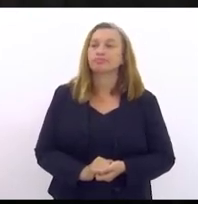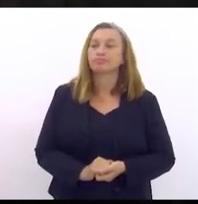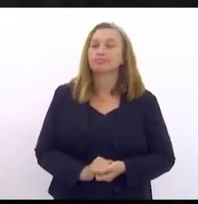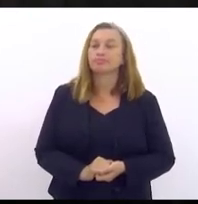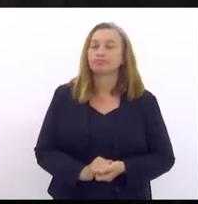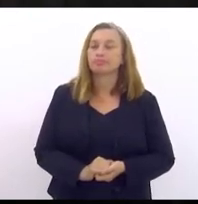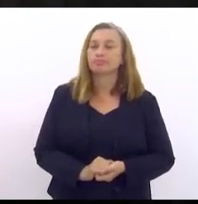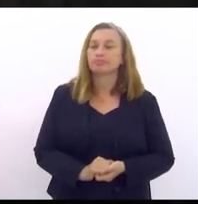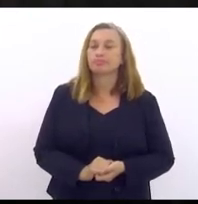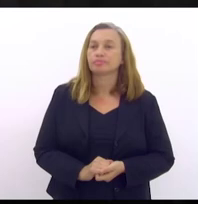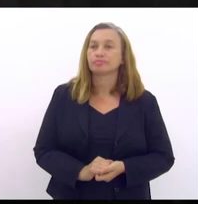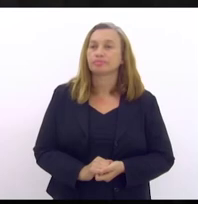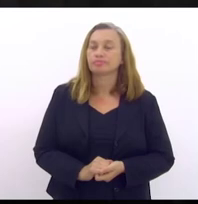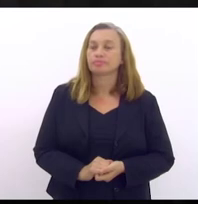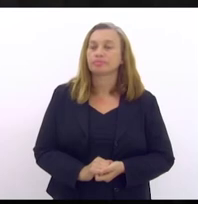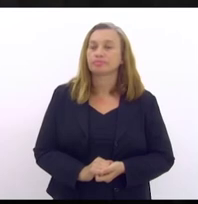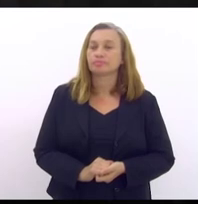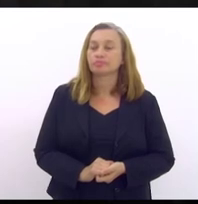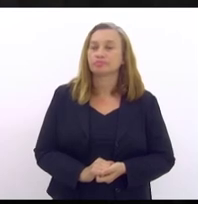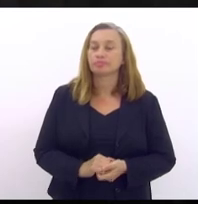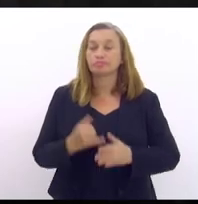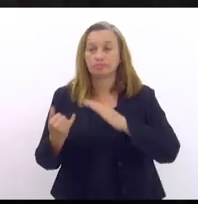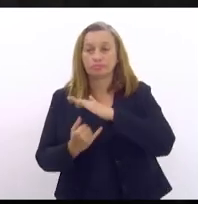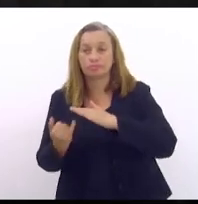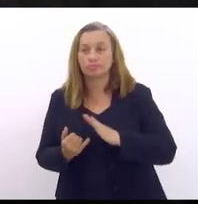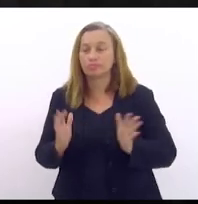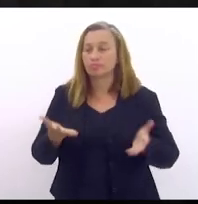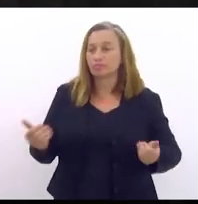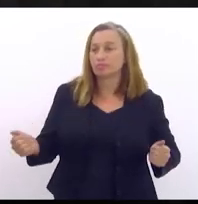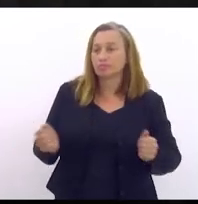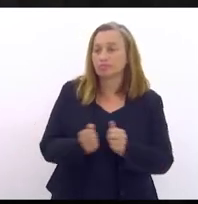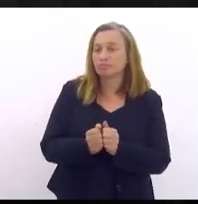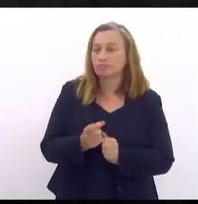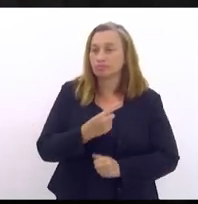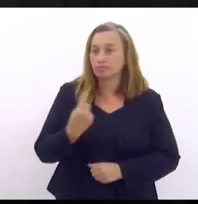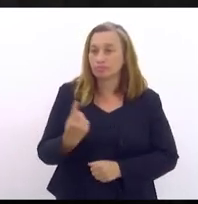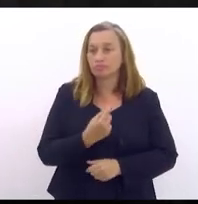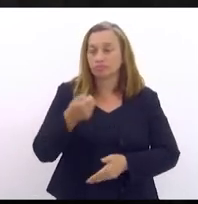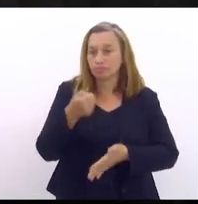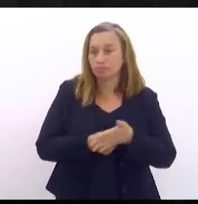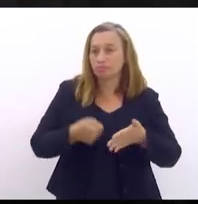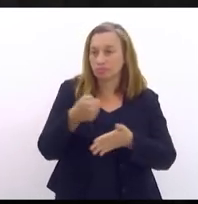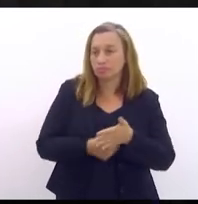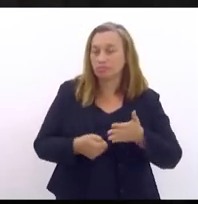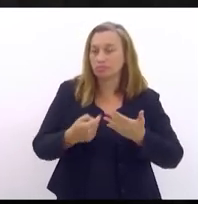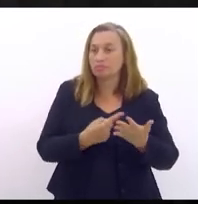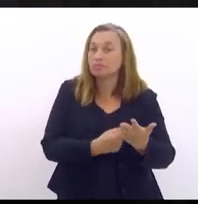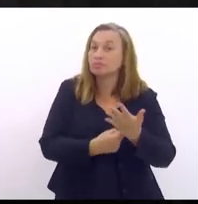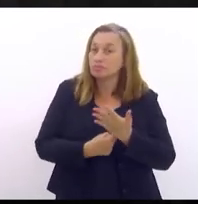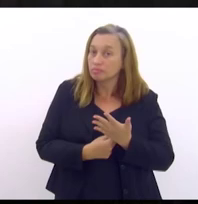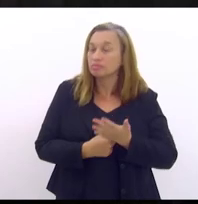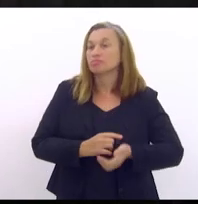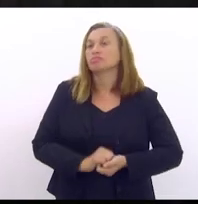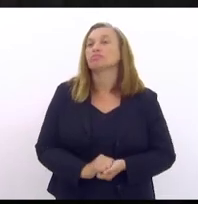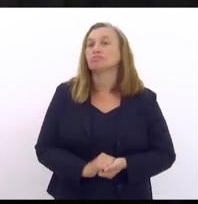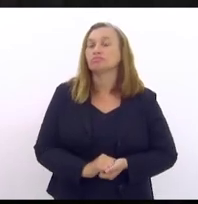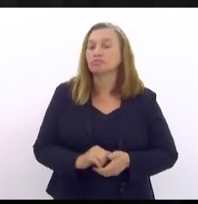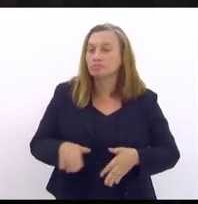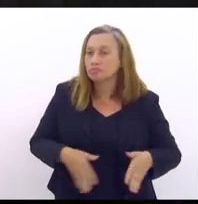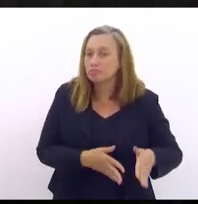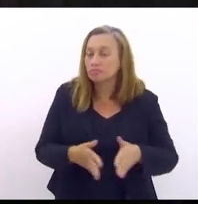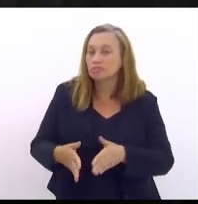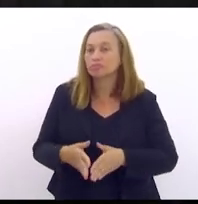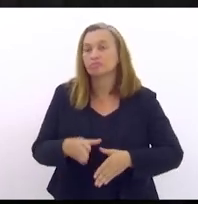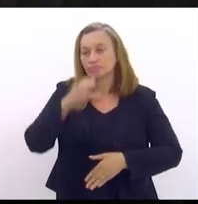algumas entidades que hoje estão conosco nessa luta e que estão nos ajudando a fazer este caminho, Tia